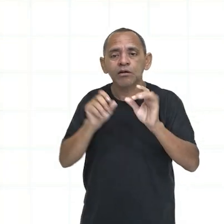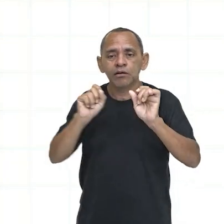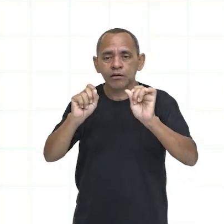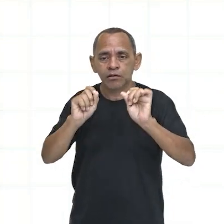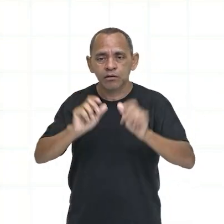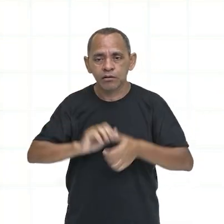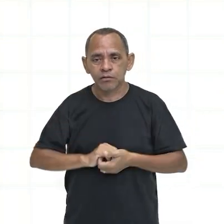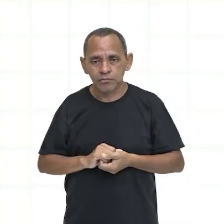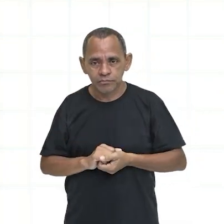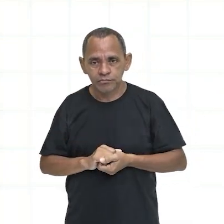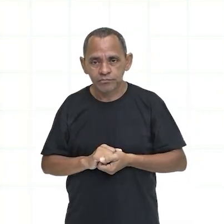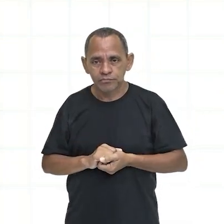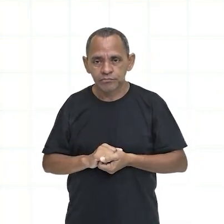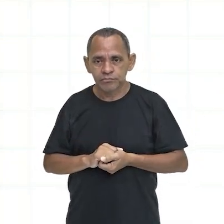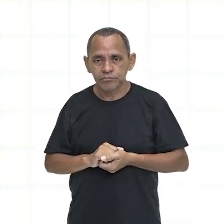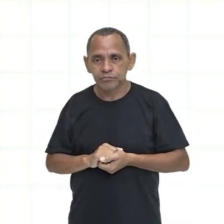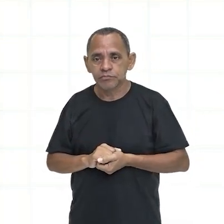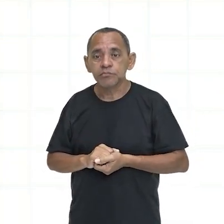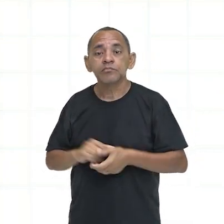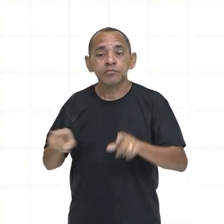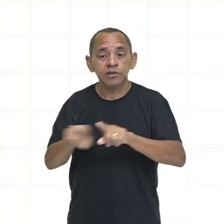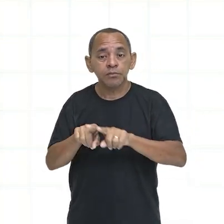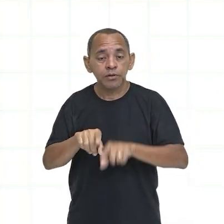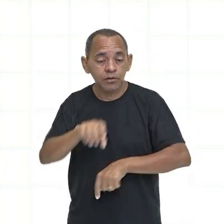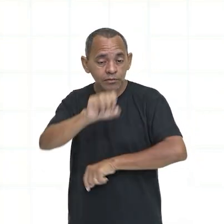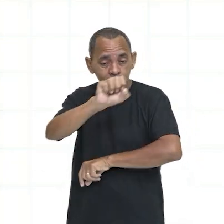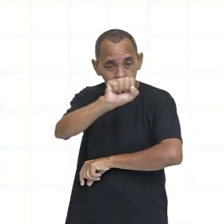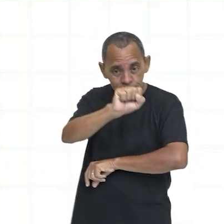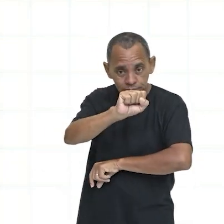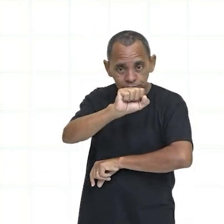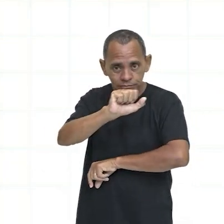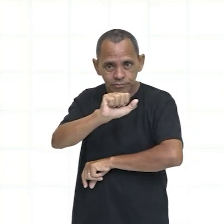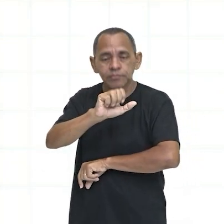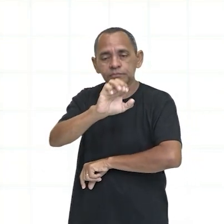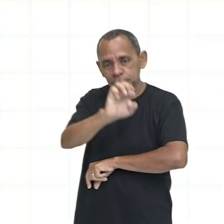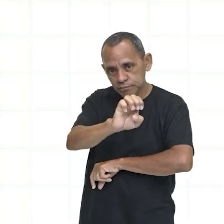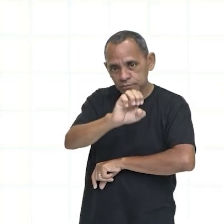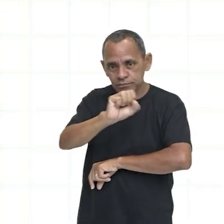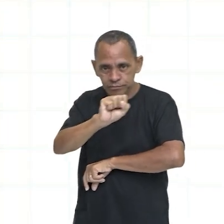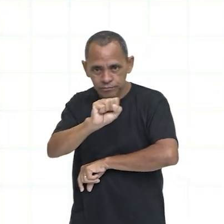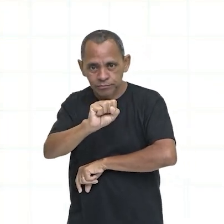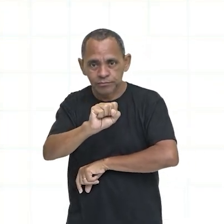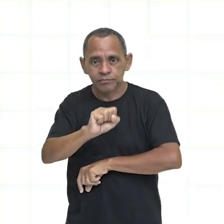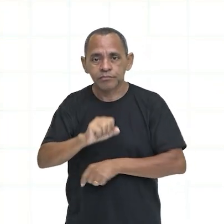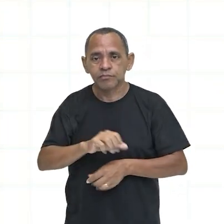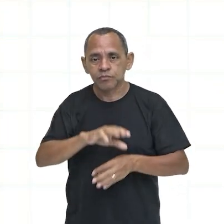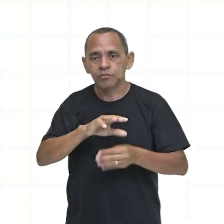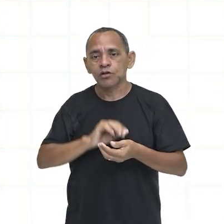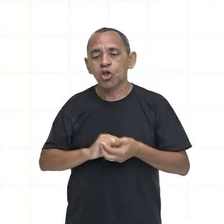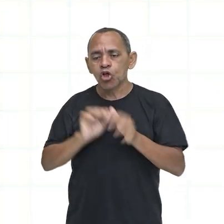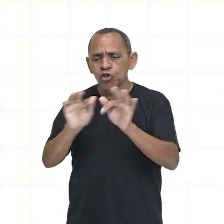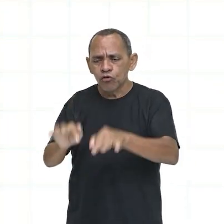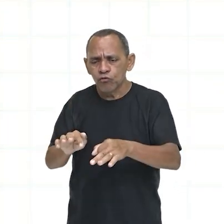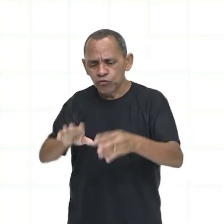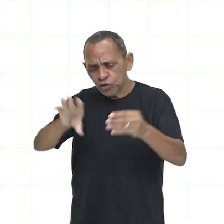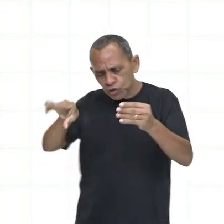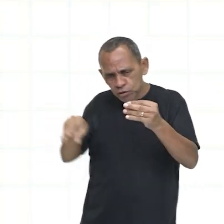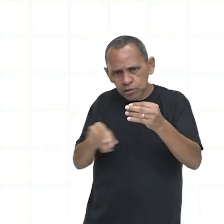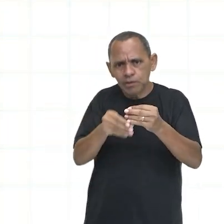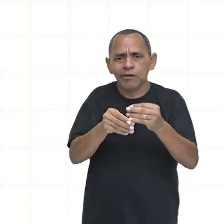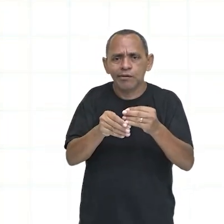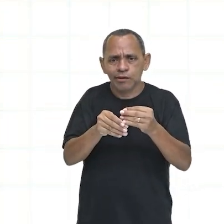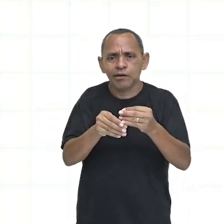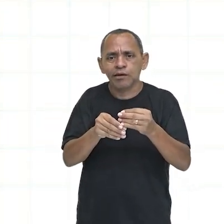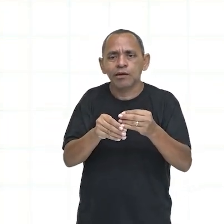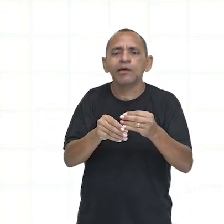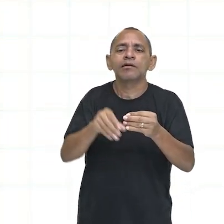que faz parte da regra geral, mas também o E, tá certo? Então, verbos terminados com SH, X, CH,